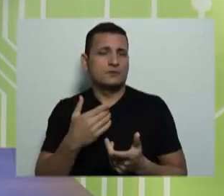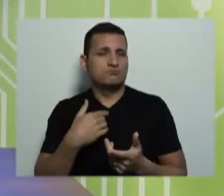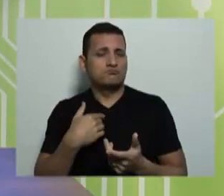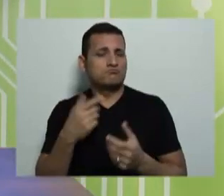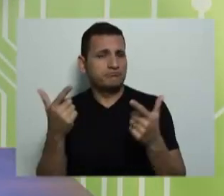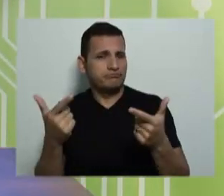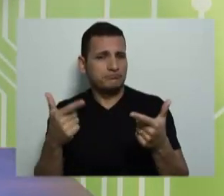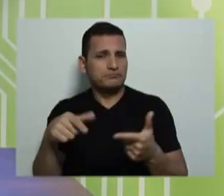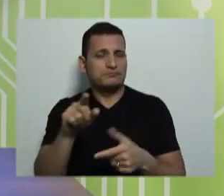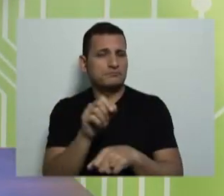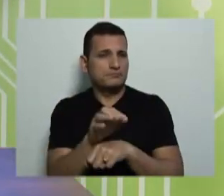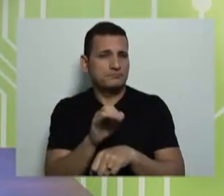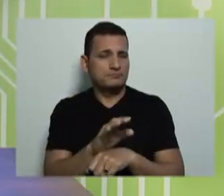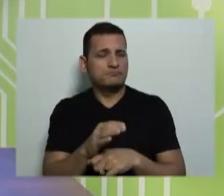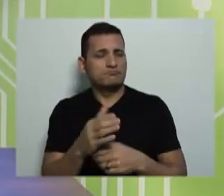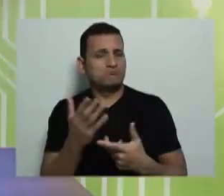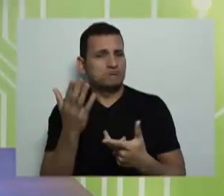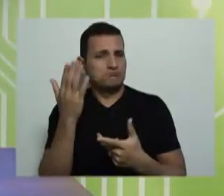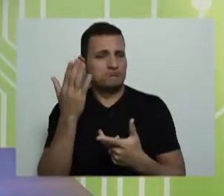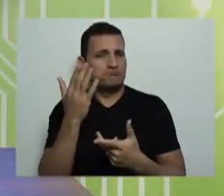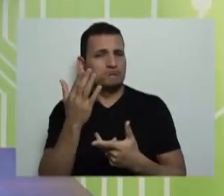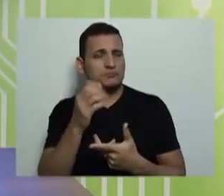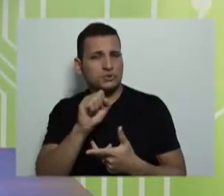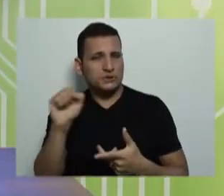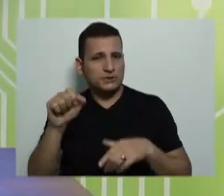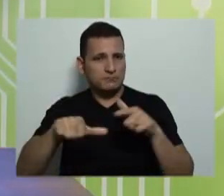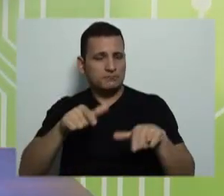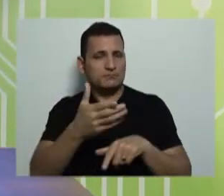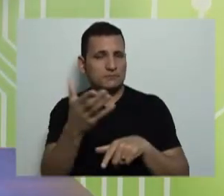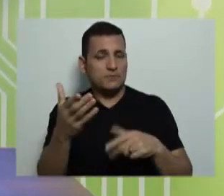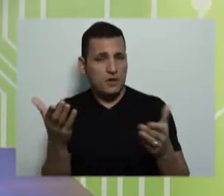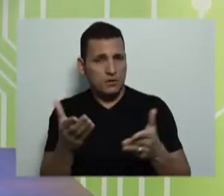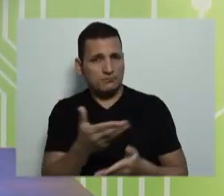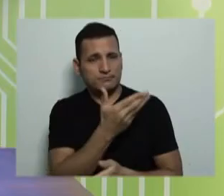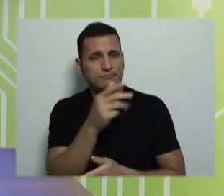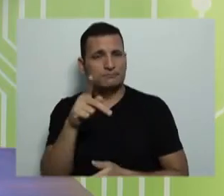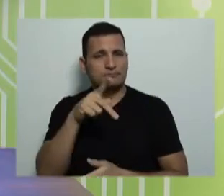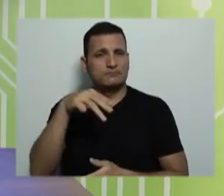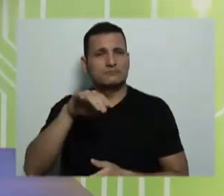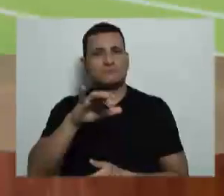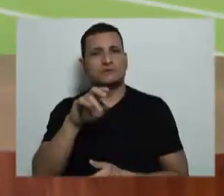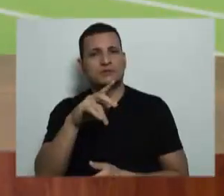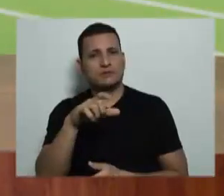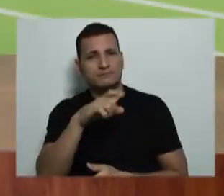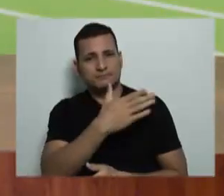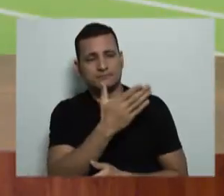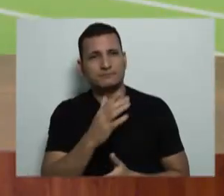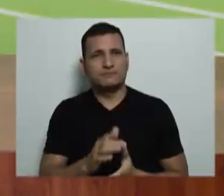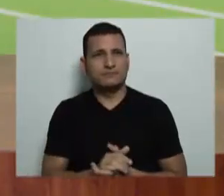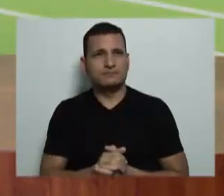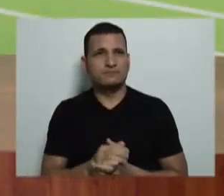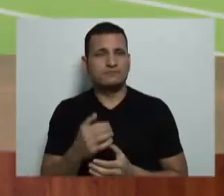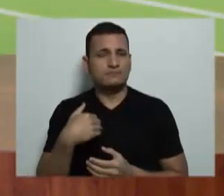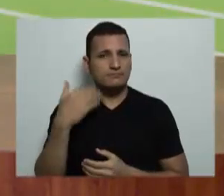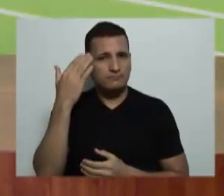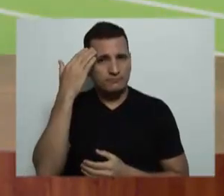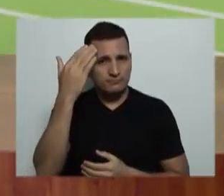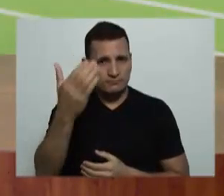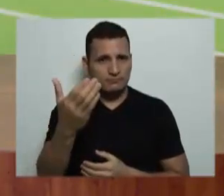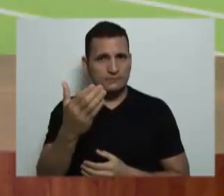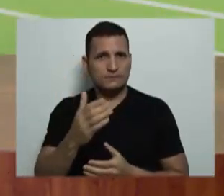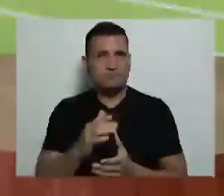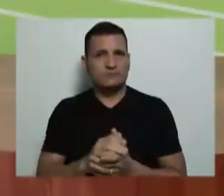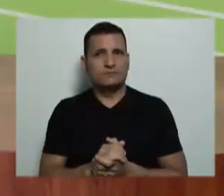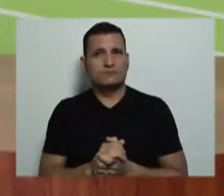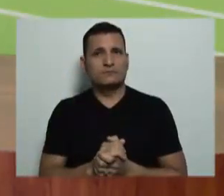muito sucesso no trabalho de vocês. Vou passar a palavra para minha colega Michele, tá falando a última palavra dela. Agradecer ao